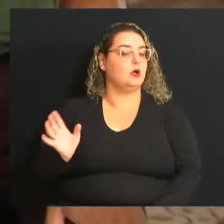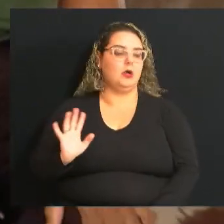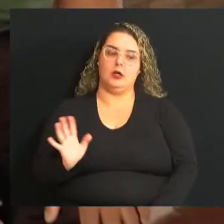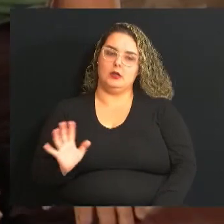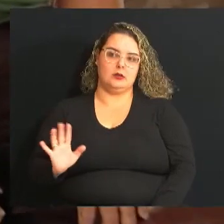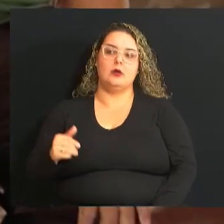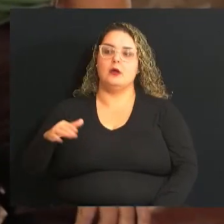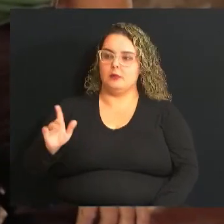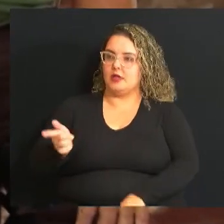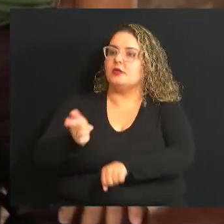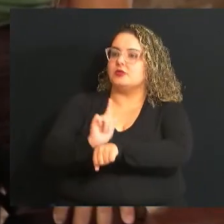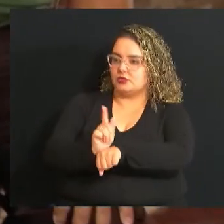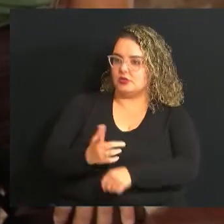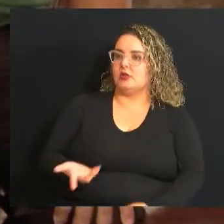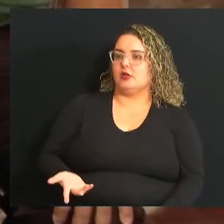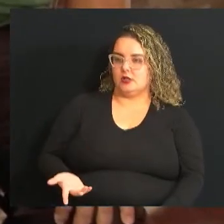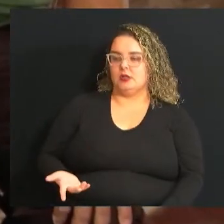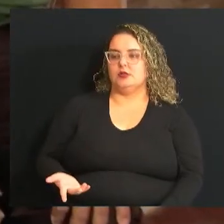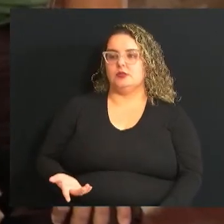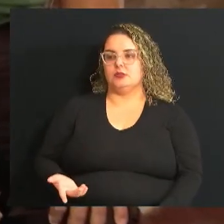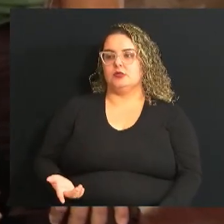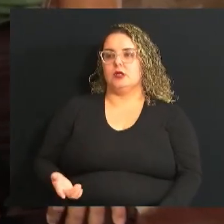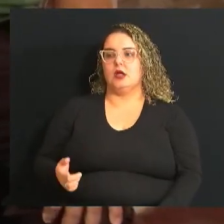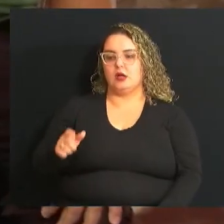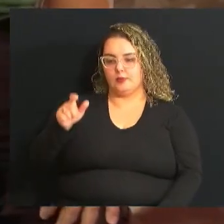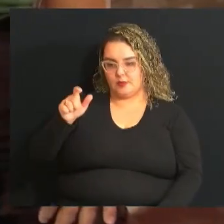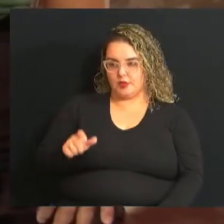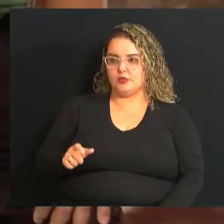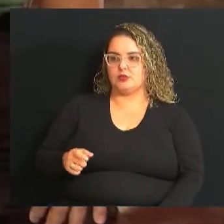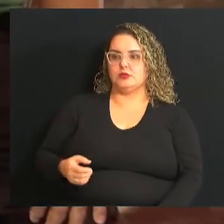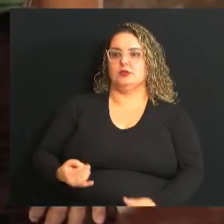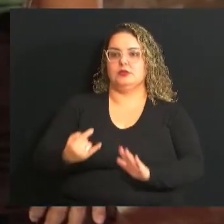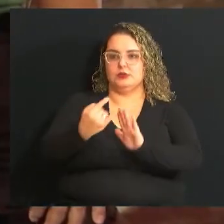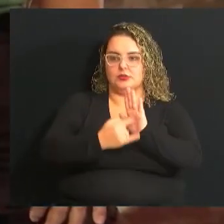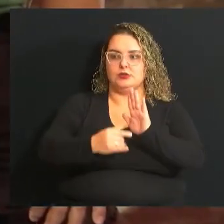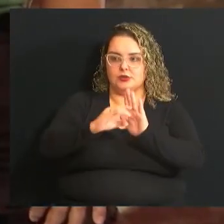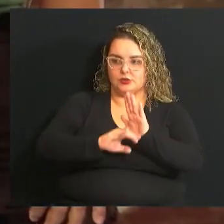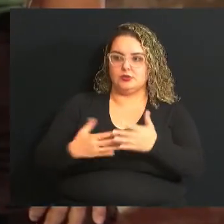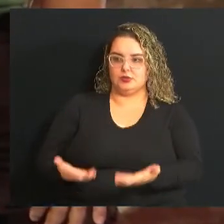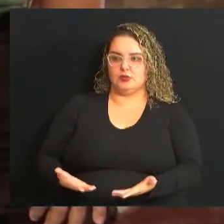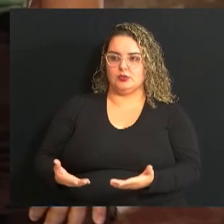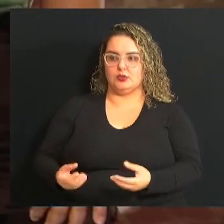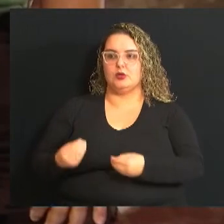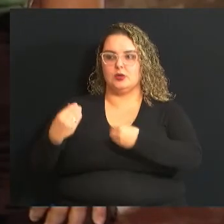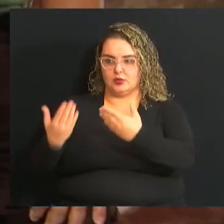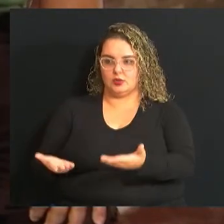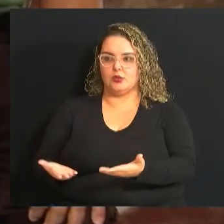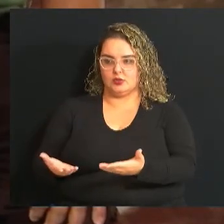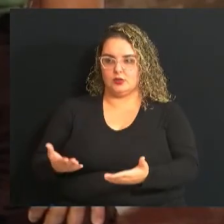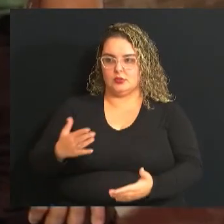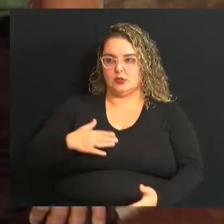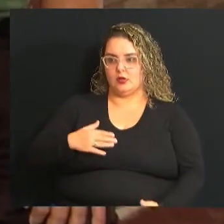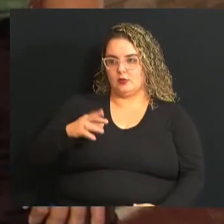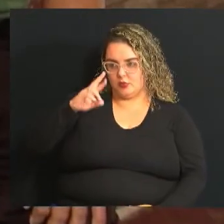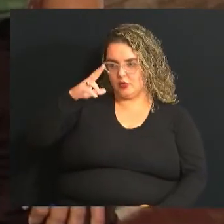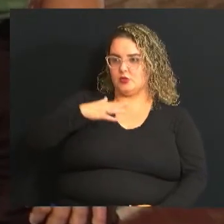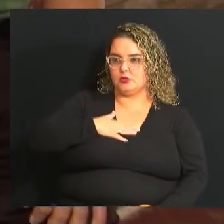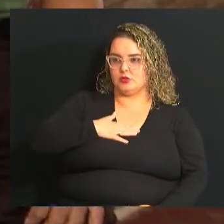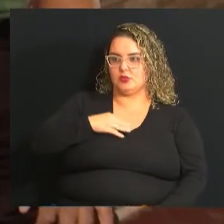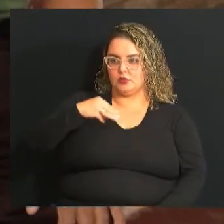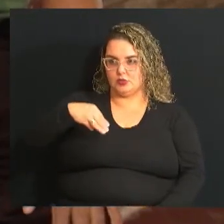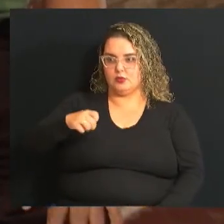se recusar a receber o produto, caso ele esteja em atraso, mas aí eu fiz a compra, ainda não chegou. Posso